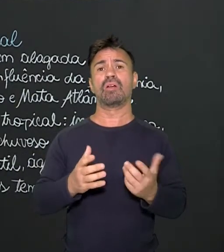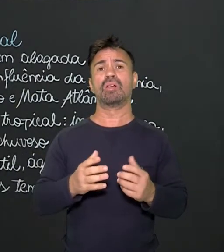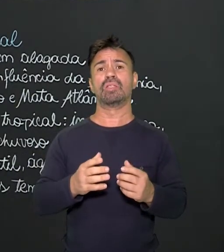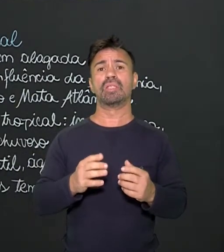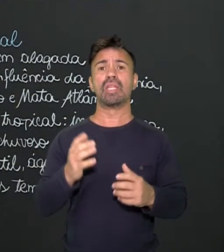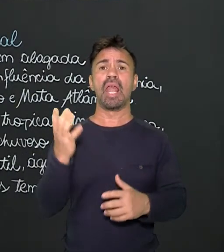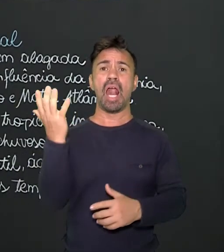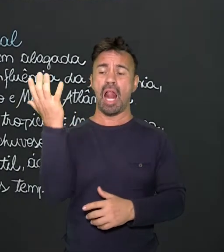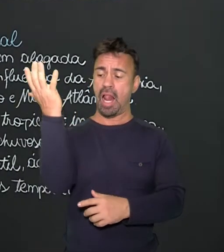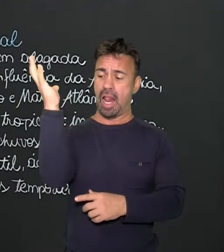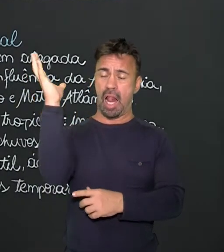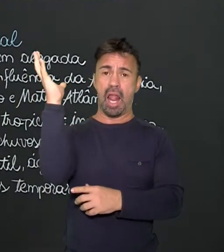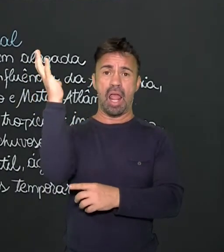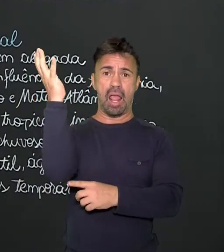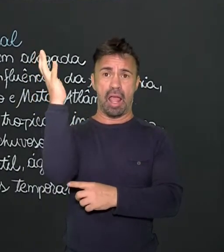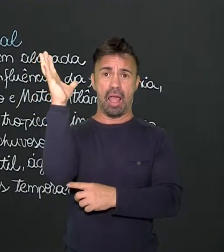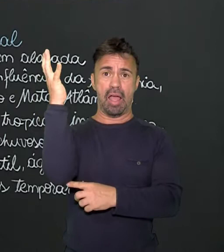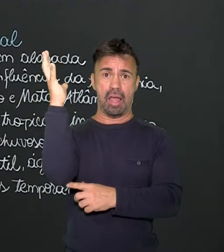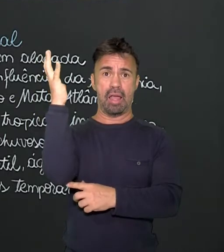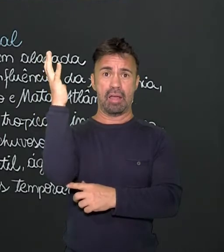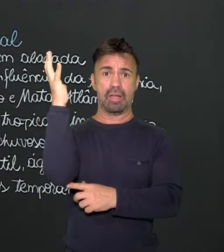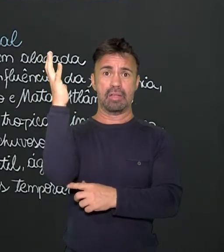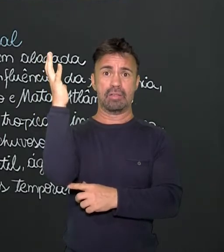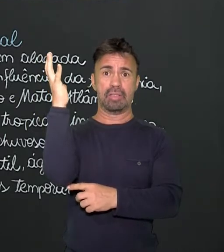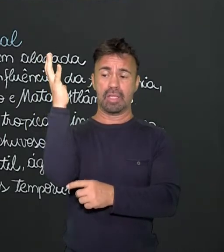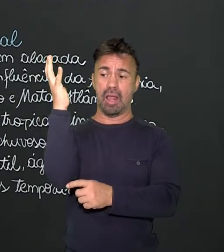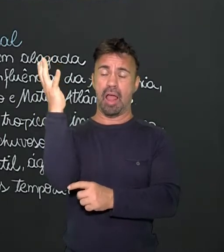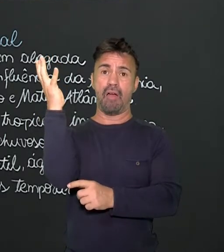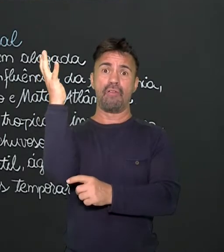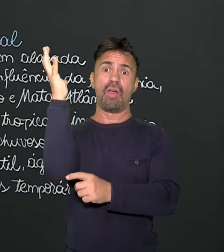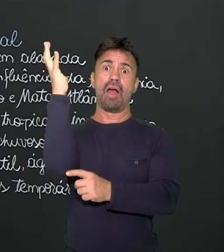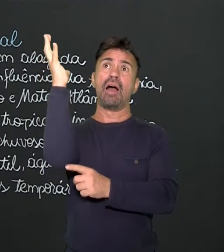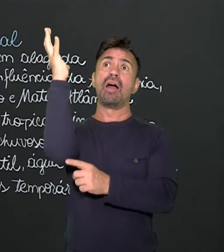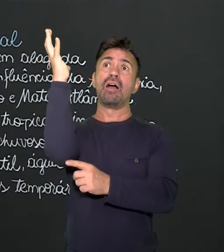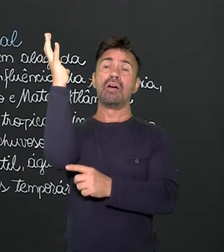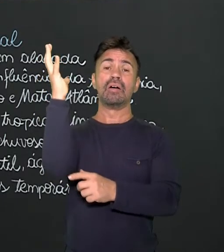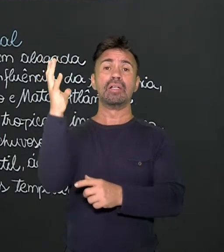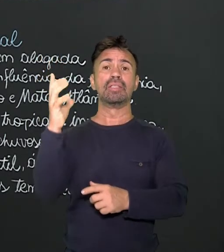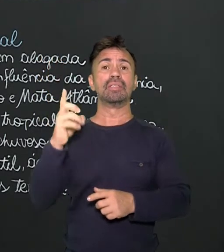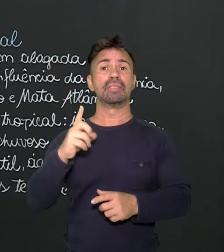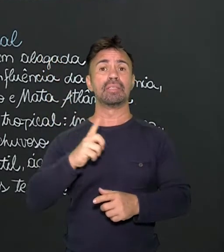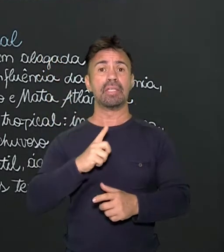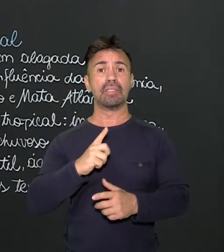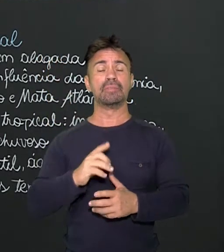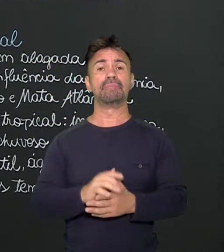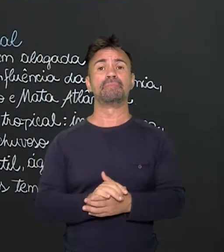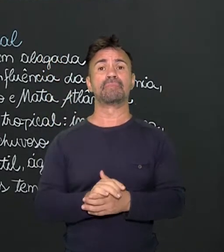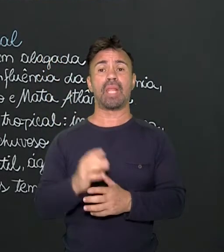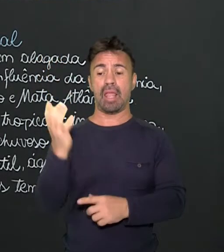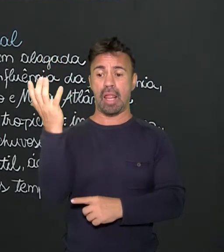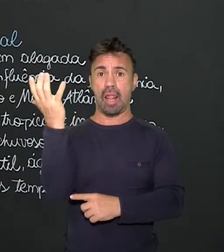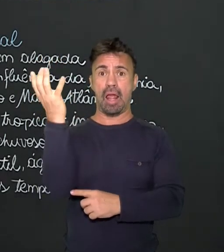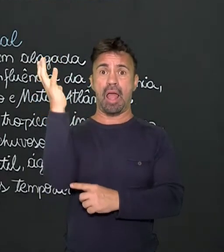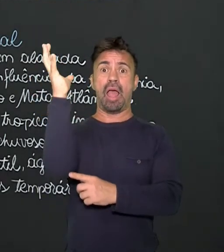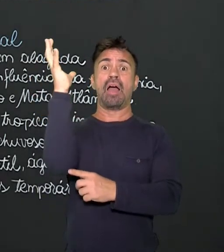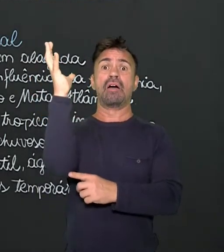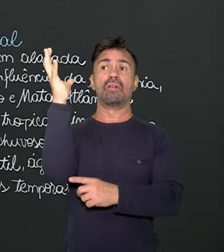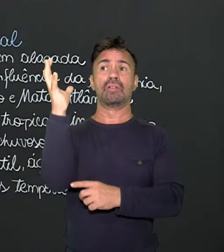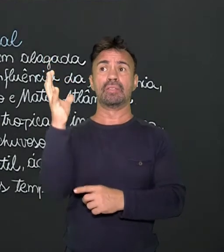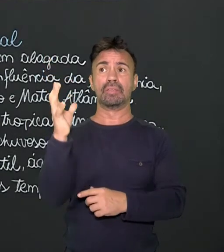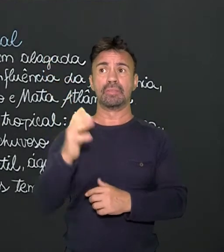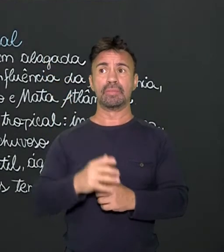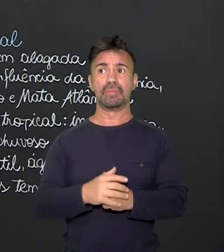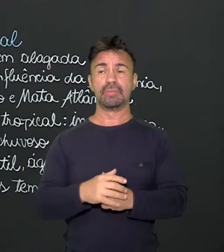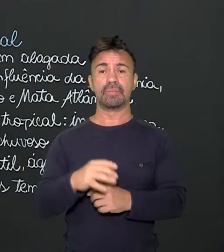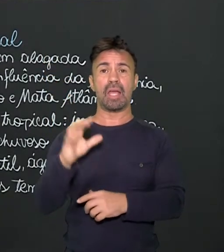entre um extrato lenhoso, que é essa parte das árvores mesmo, árvores maiores, e aí eu tenho um destaque, porque essas árvores são, como está